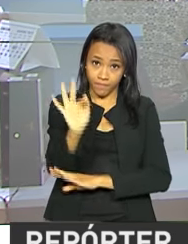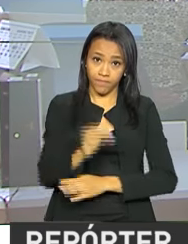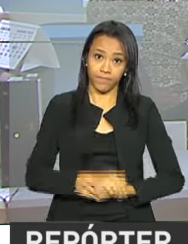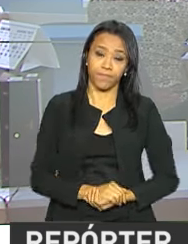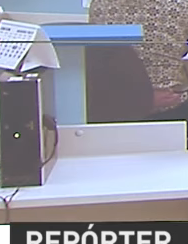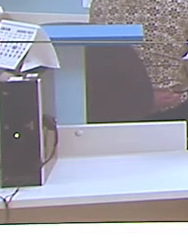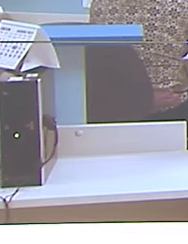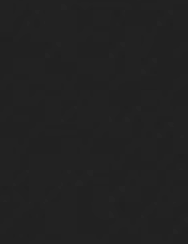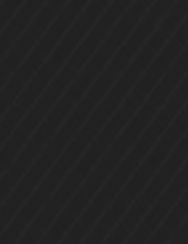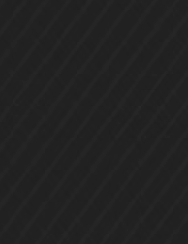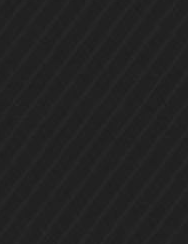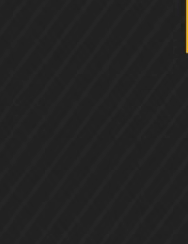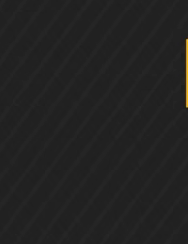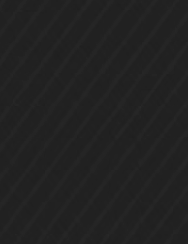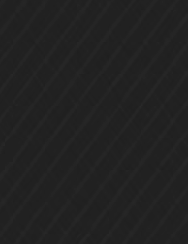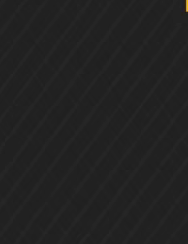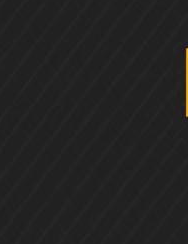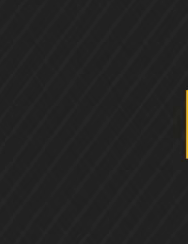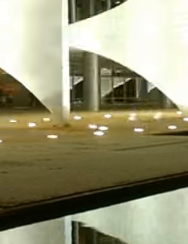federal.